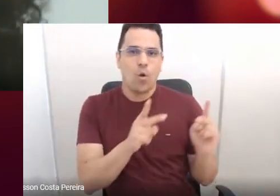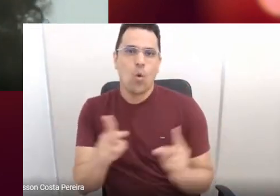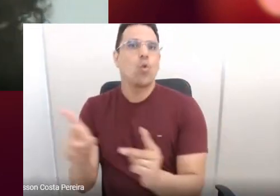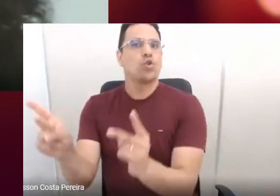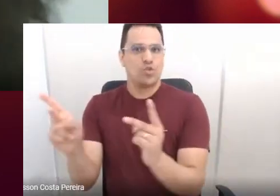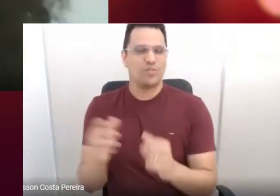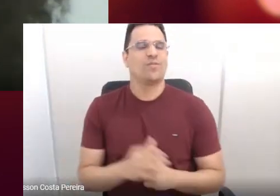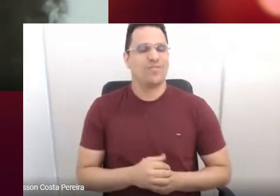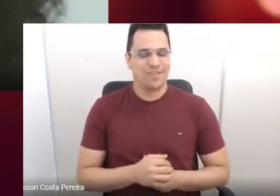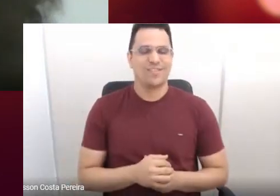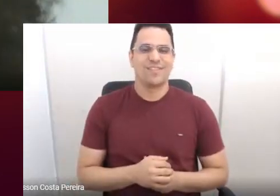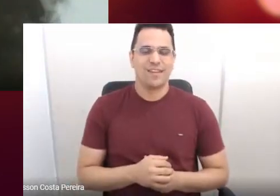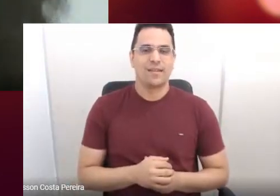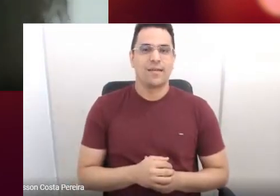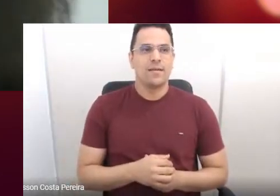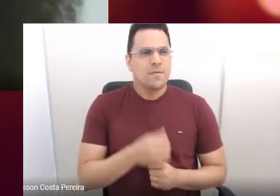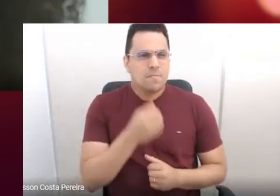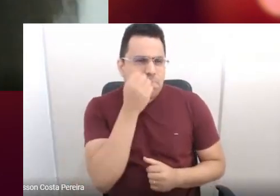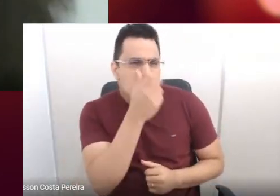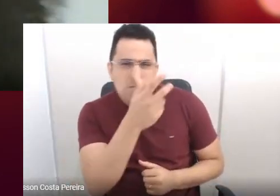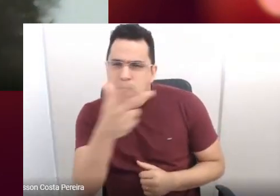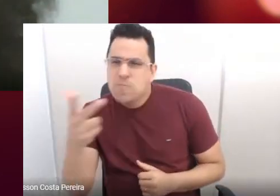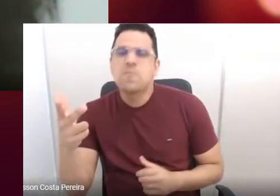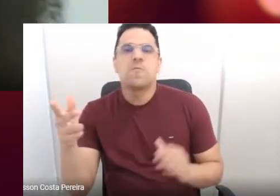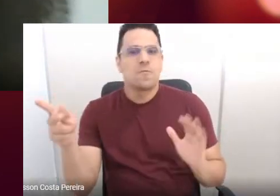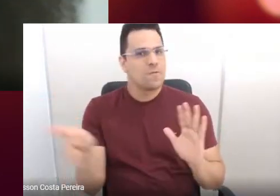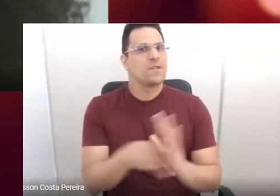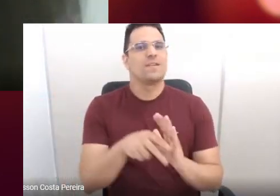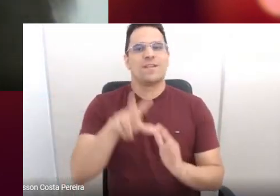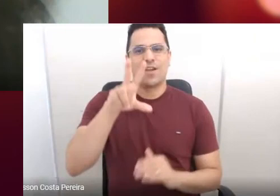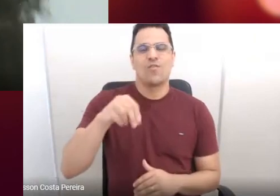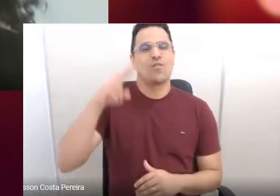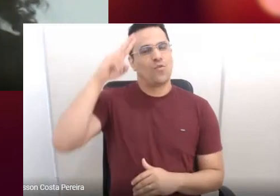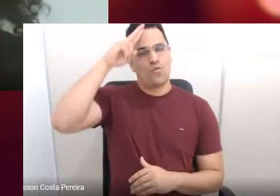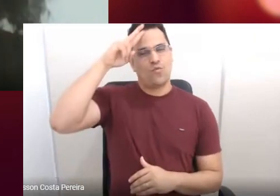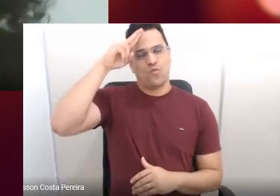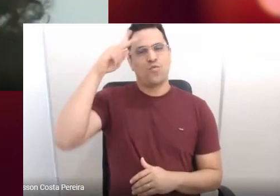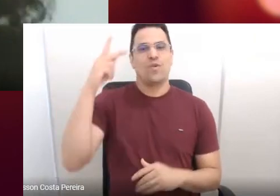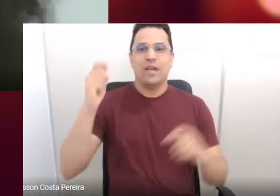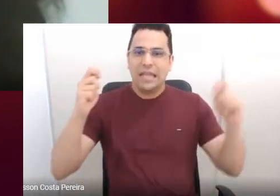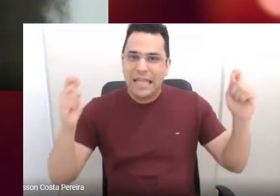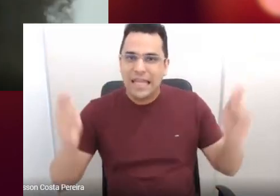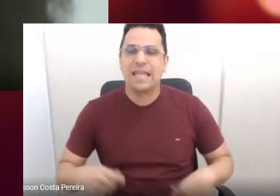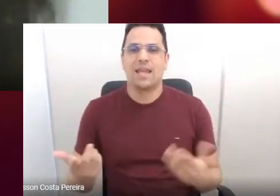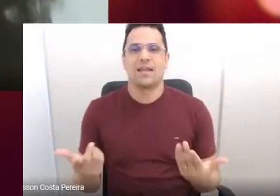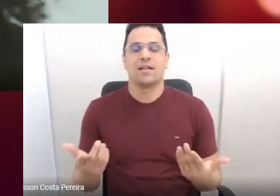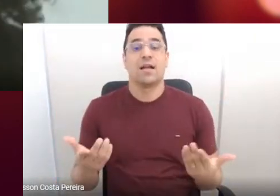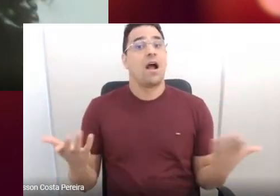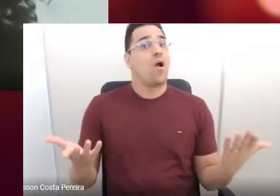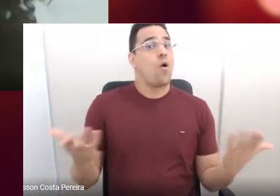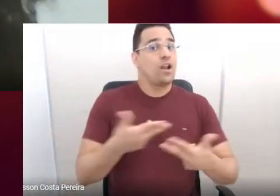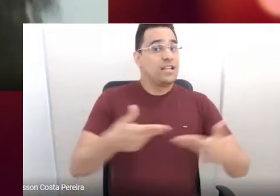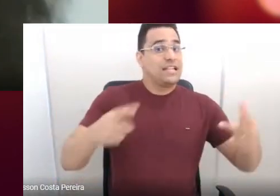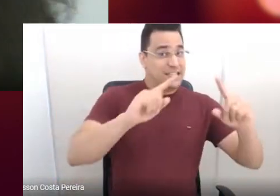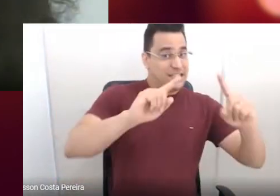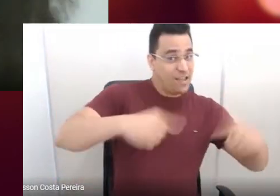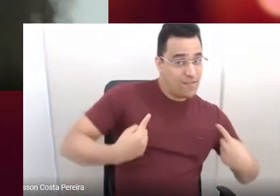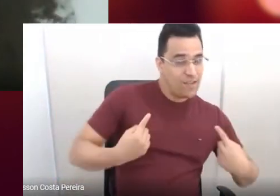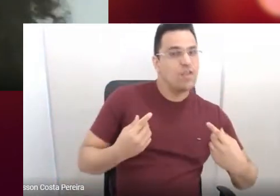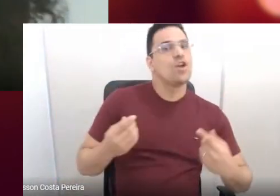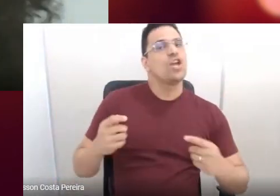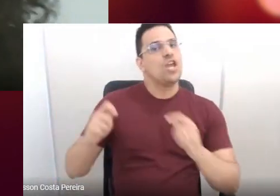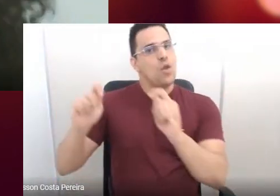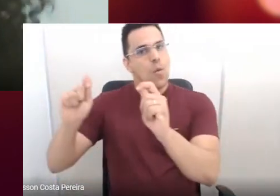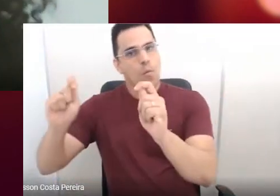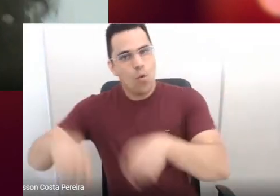para estarem acompanhando os próximos vídeos dessa série, né, Retratos do Fã, Desafios e